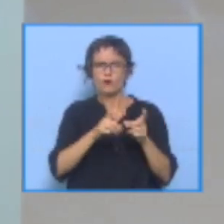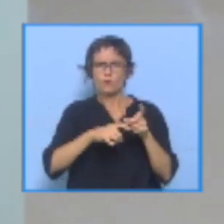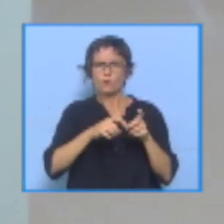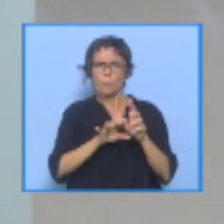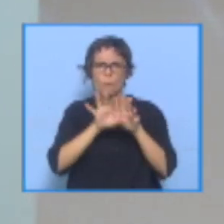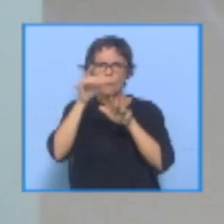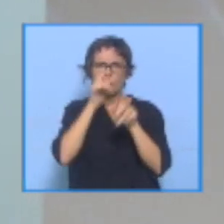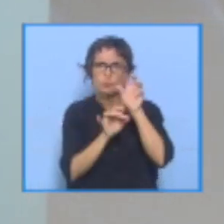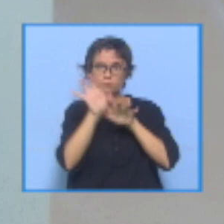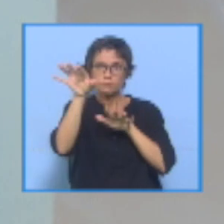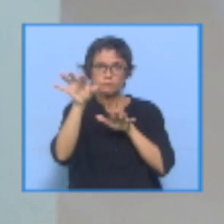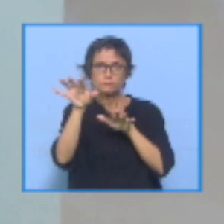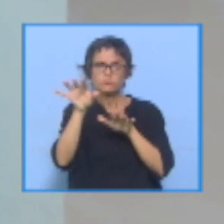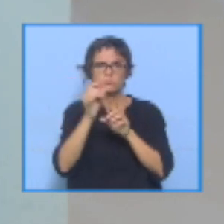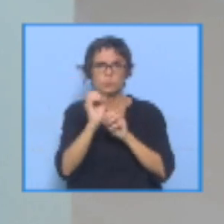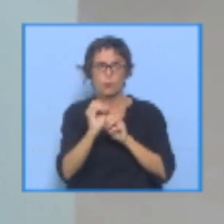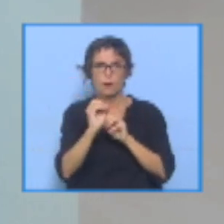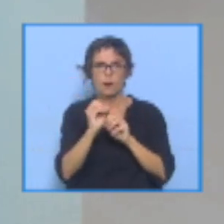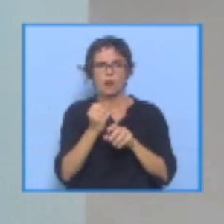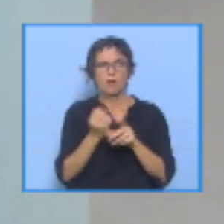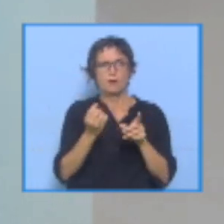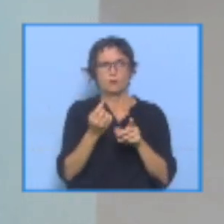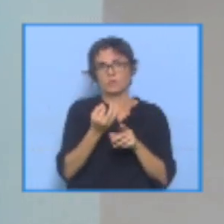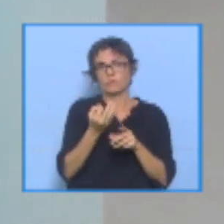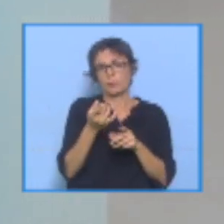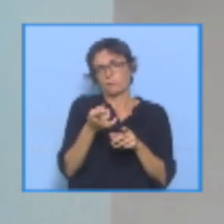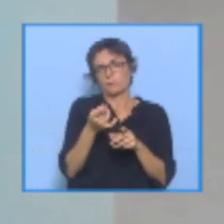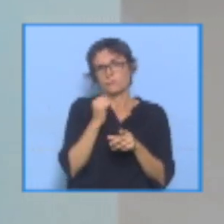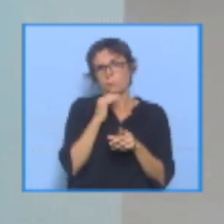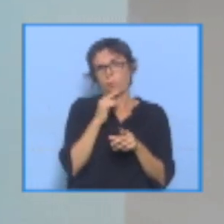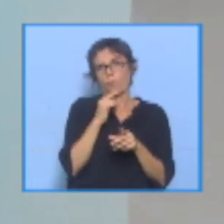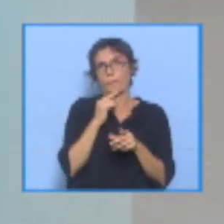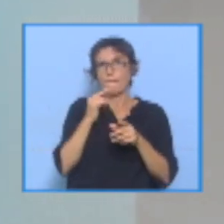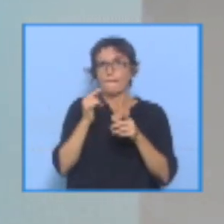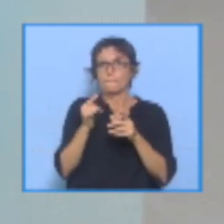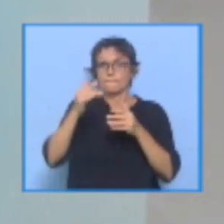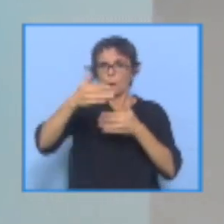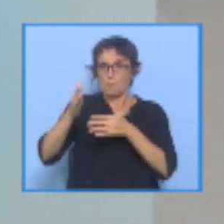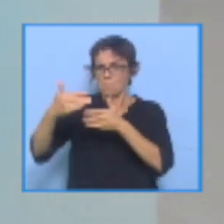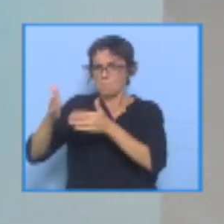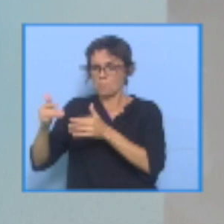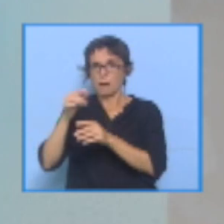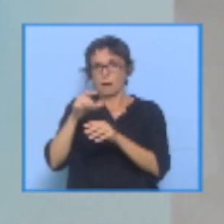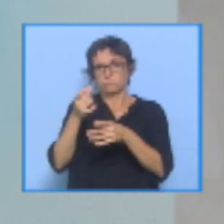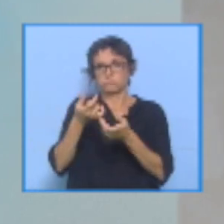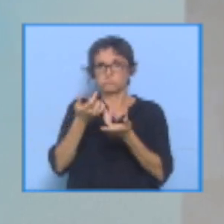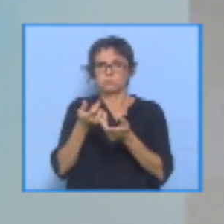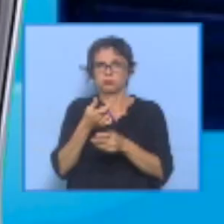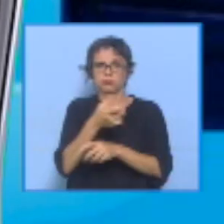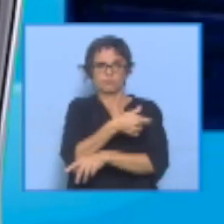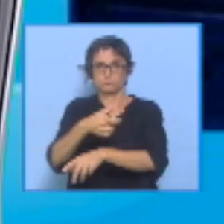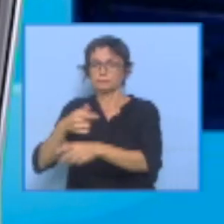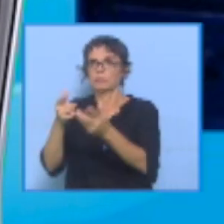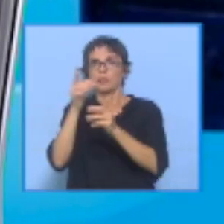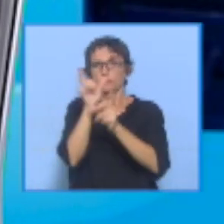esta tentação fácil, se calhar, de resvalar imediatamente para a categorização das pessoas. E pensar que estes migrantes